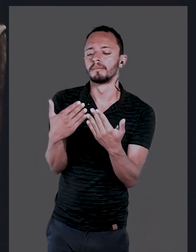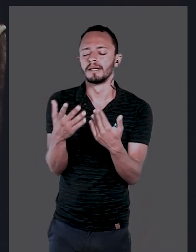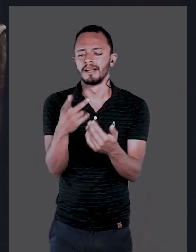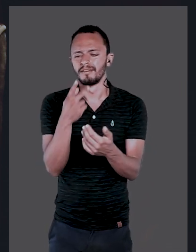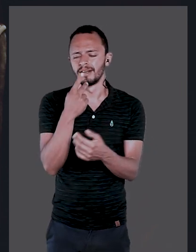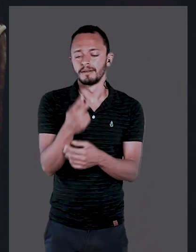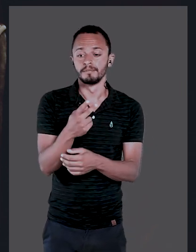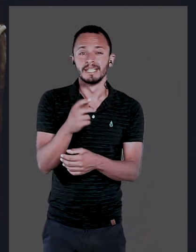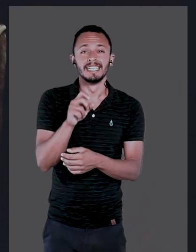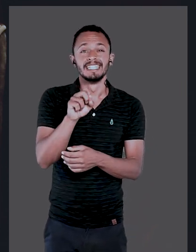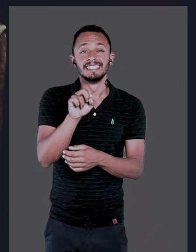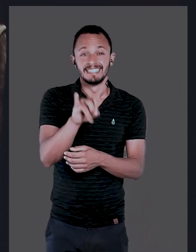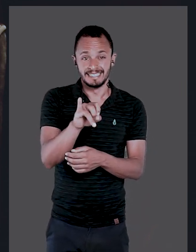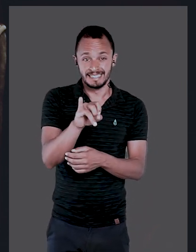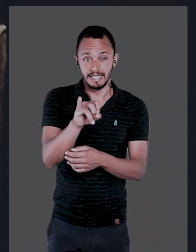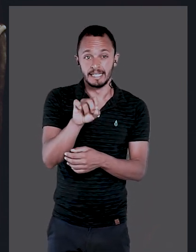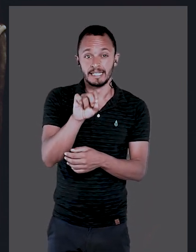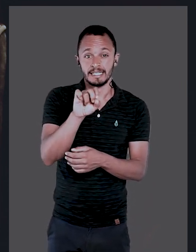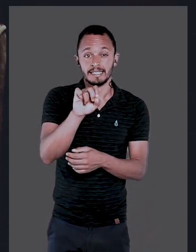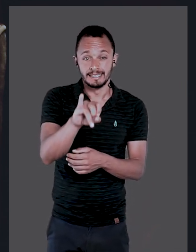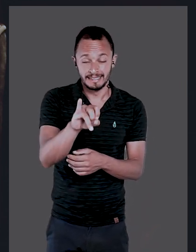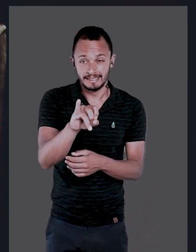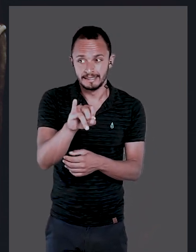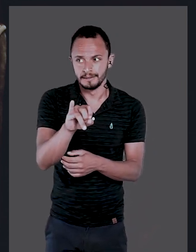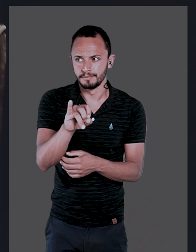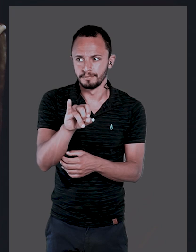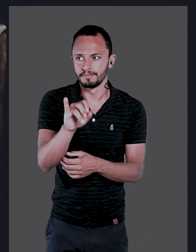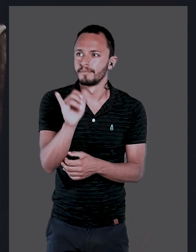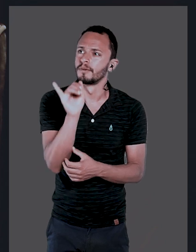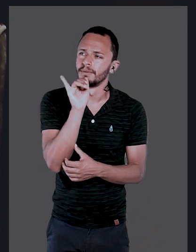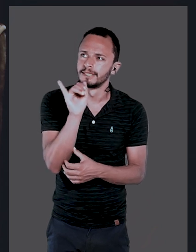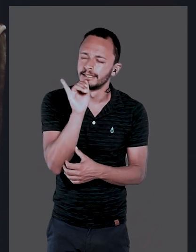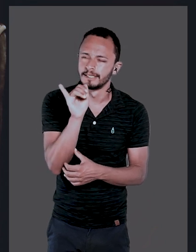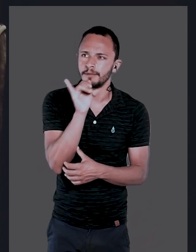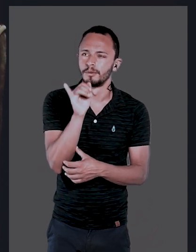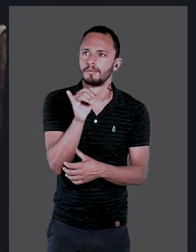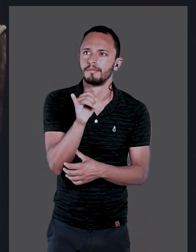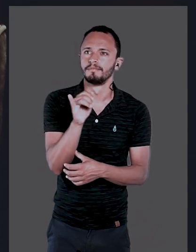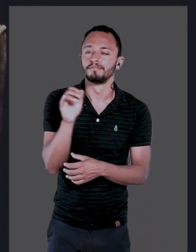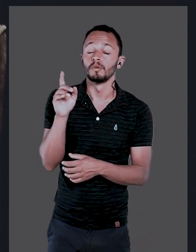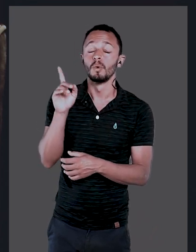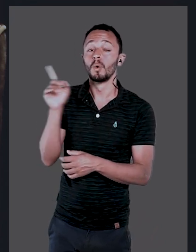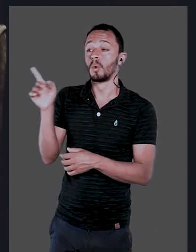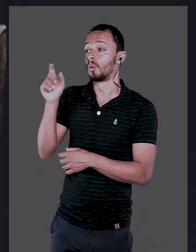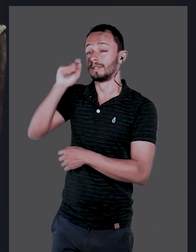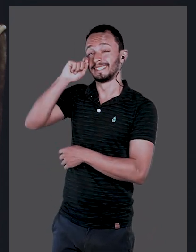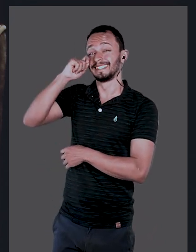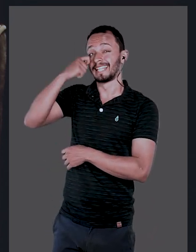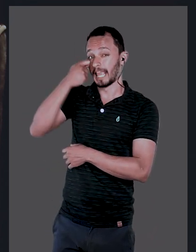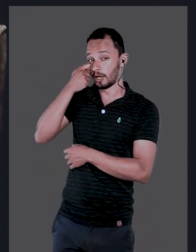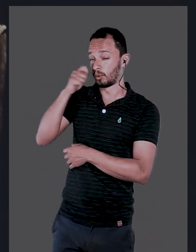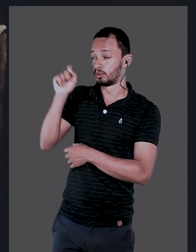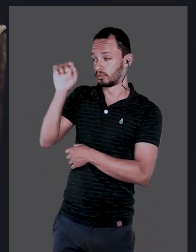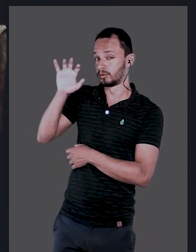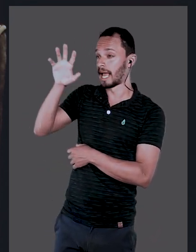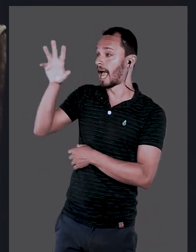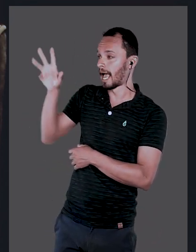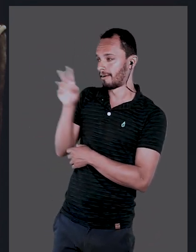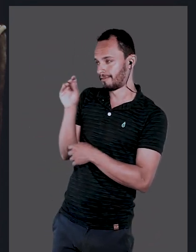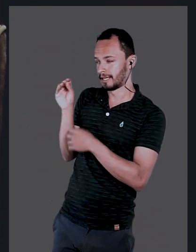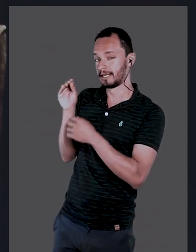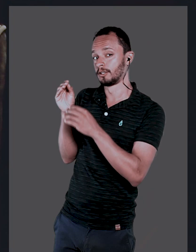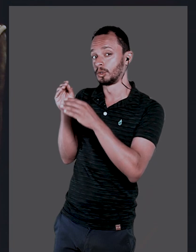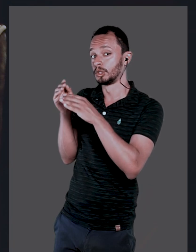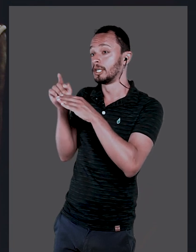sendo caçado, massacrado, destruído como eles passaram, talvez a gente também ficasse ali, um ou outro de nós, se não